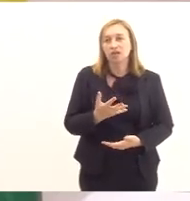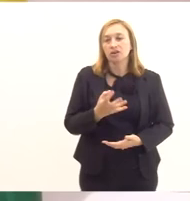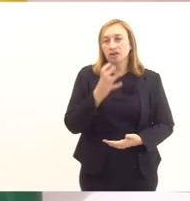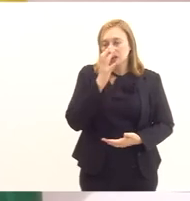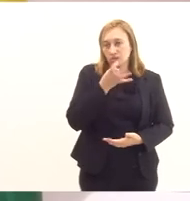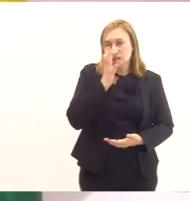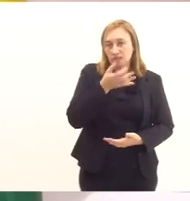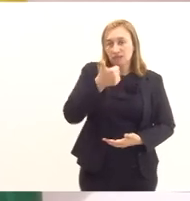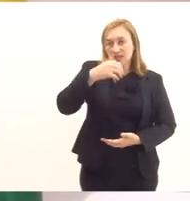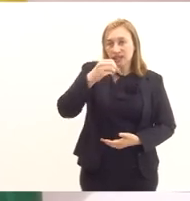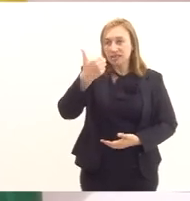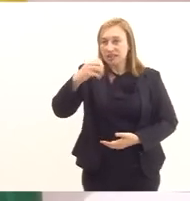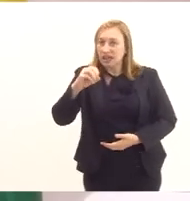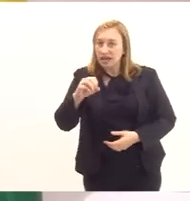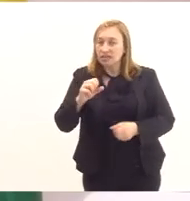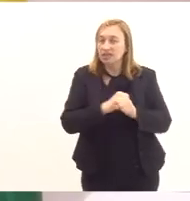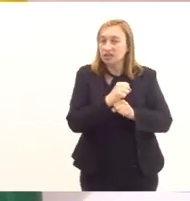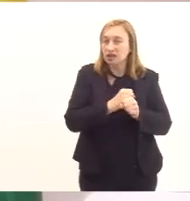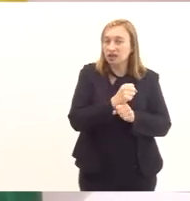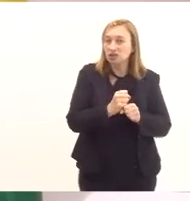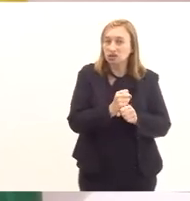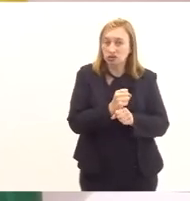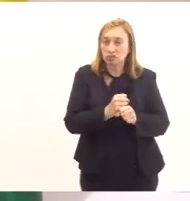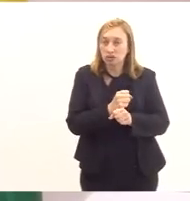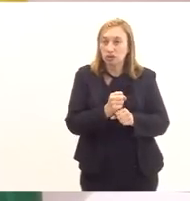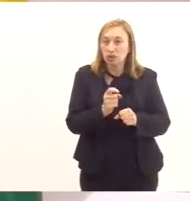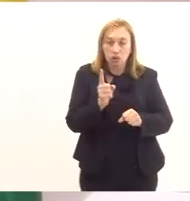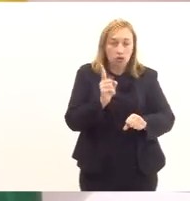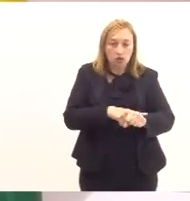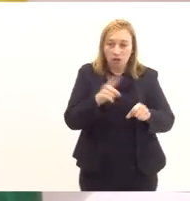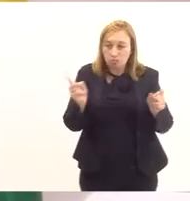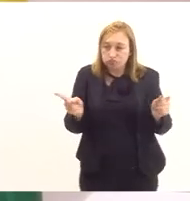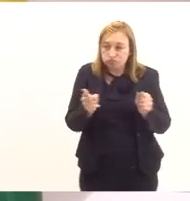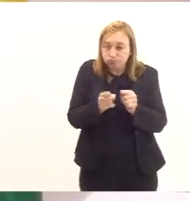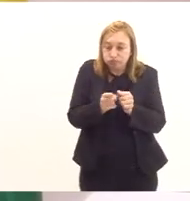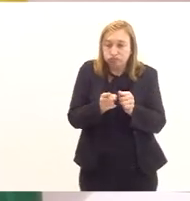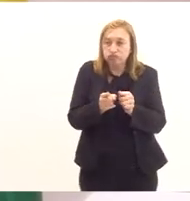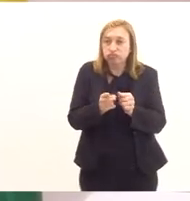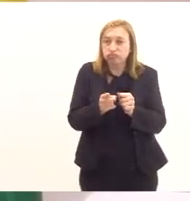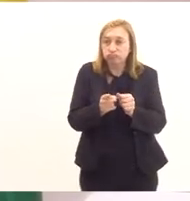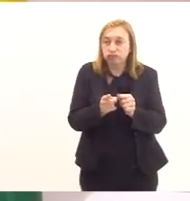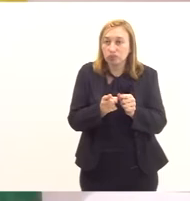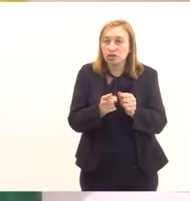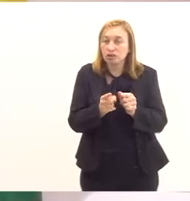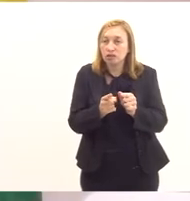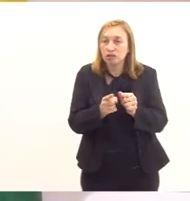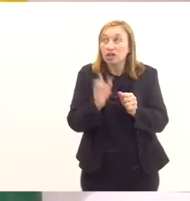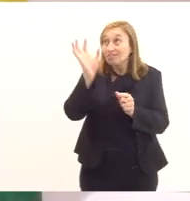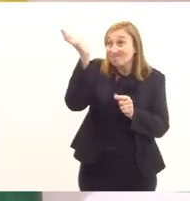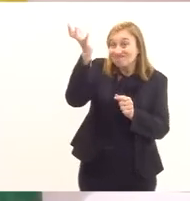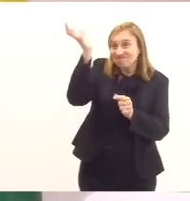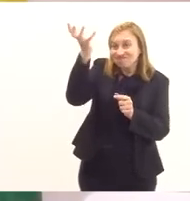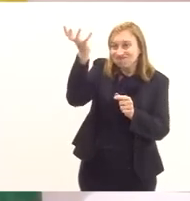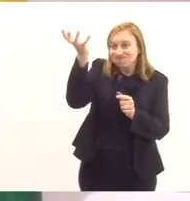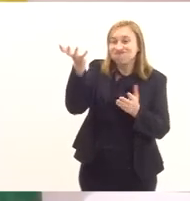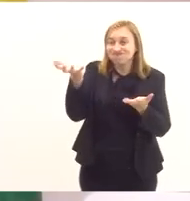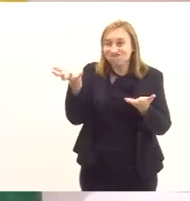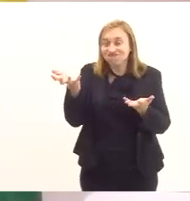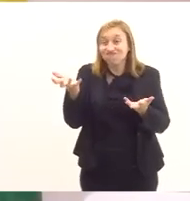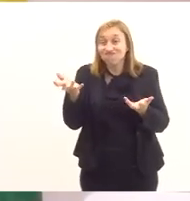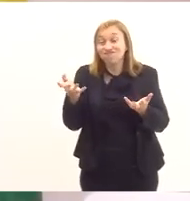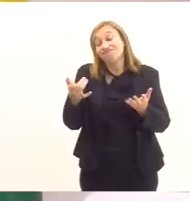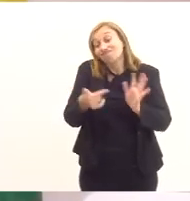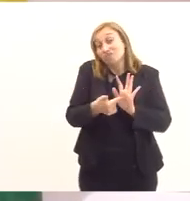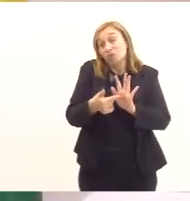anos acaba acontecendo a perspectiva de diminuir portais tempo a geografia da cidade as condições e climática do